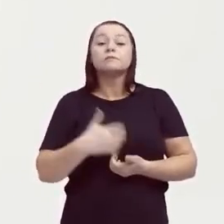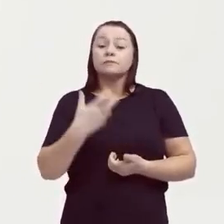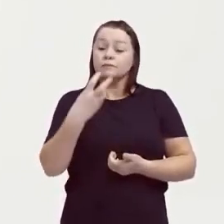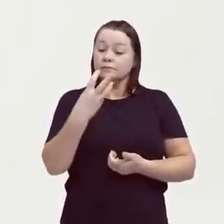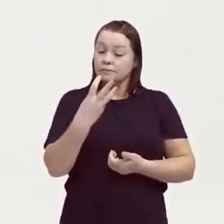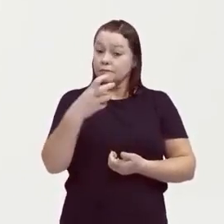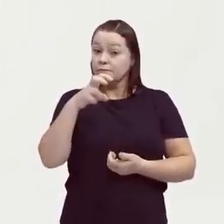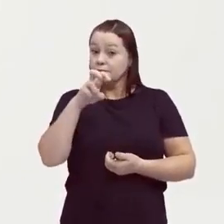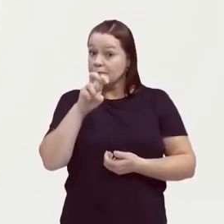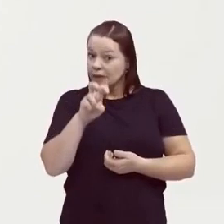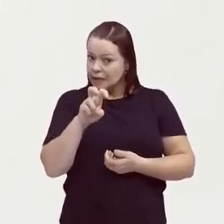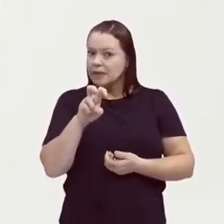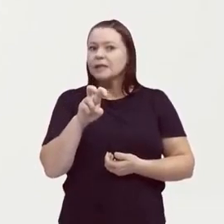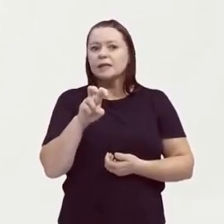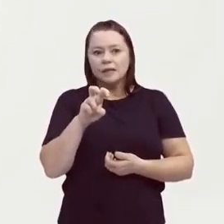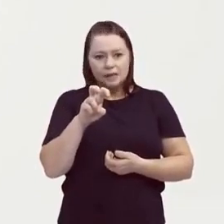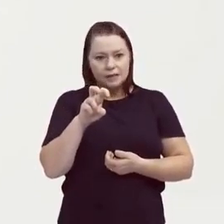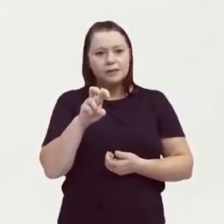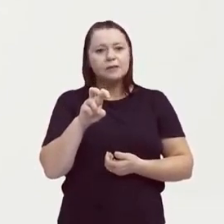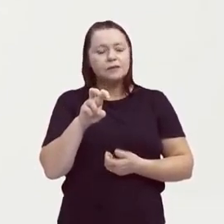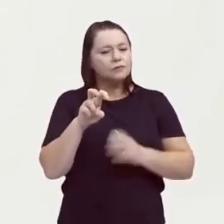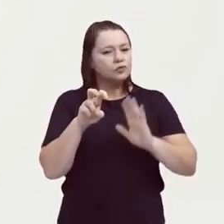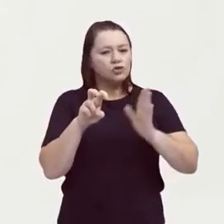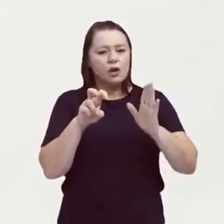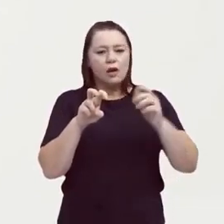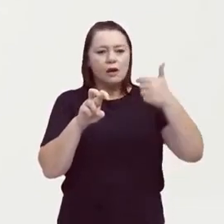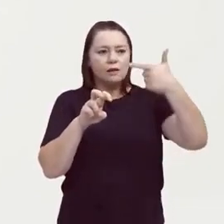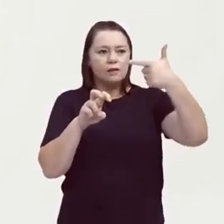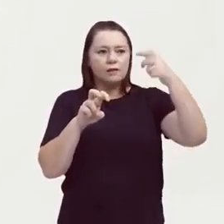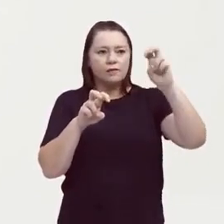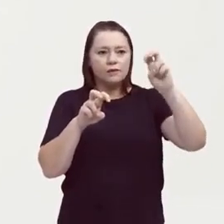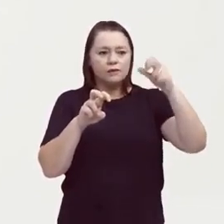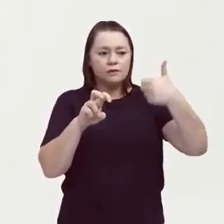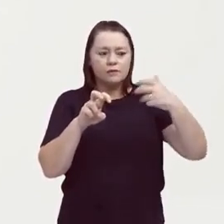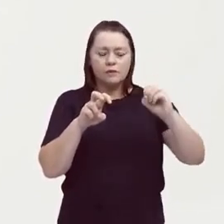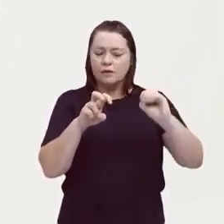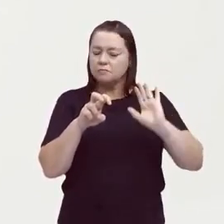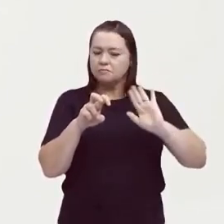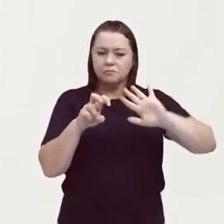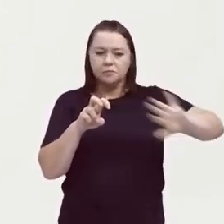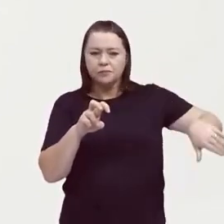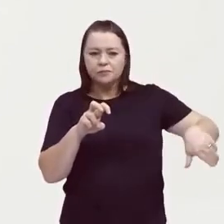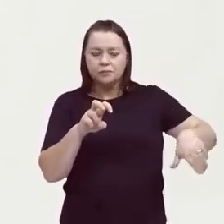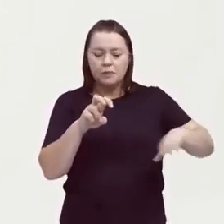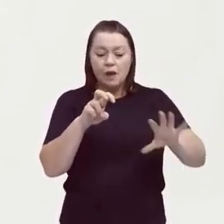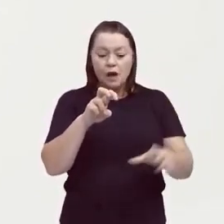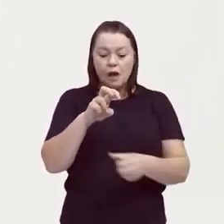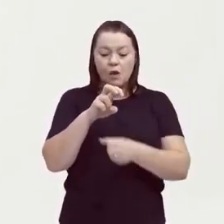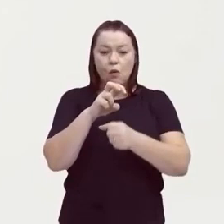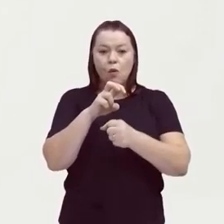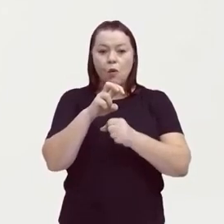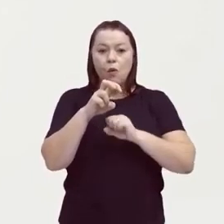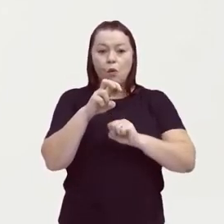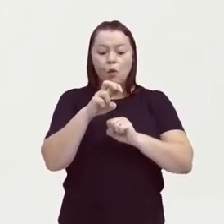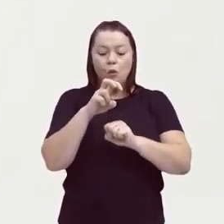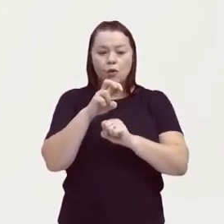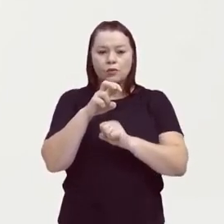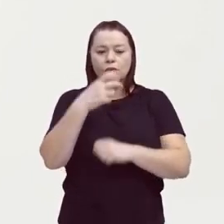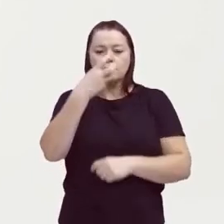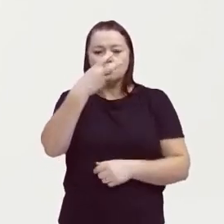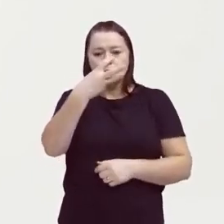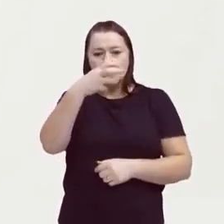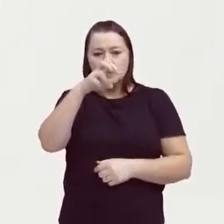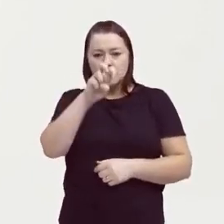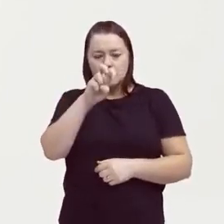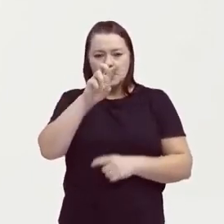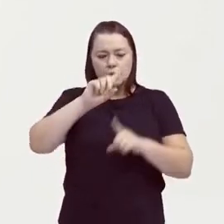3. Bom, já eliminamos dois valores. Falta somar com quem? Com 8. Então, vamos somar 35